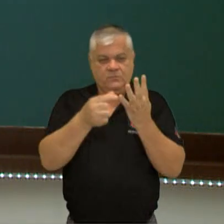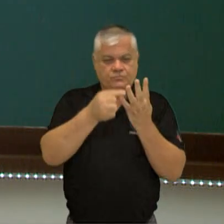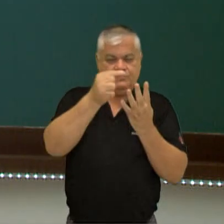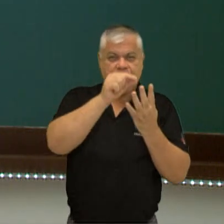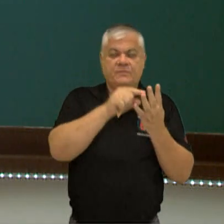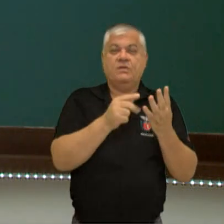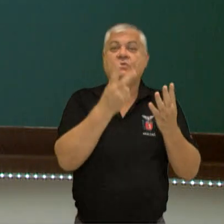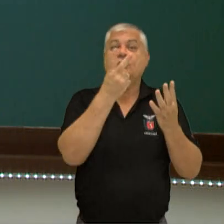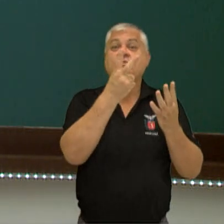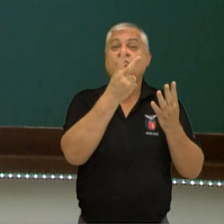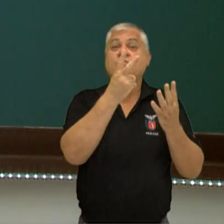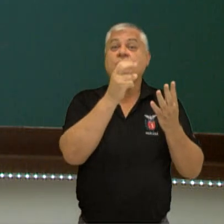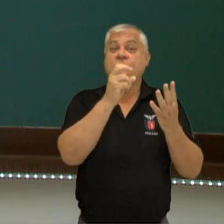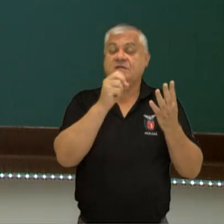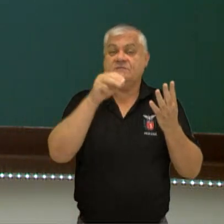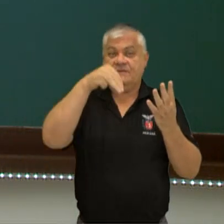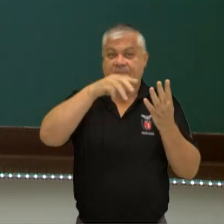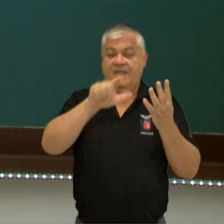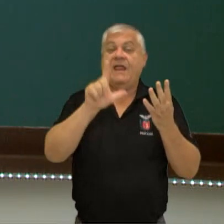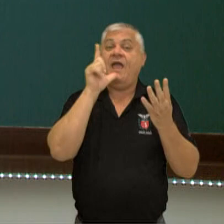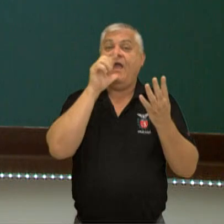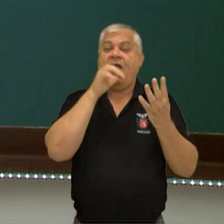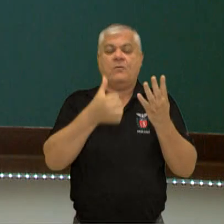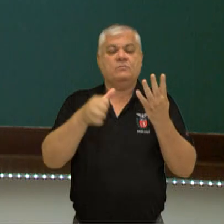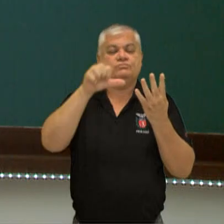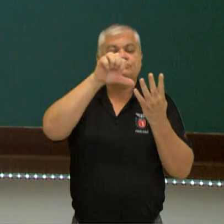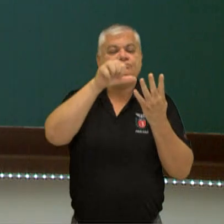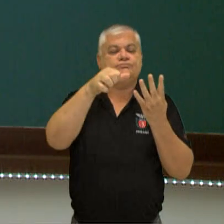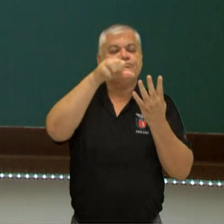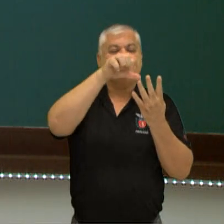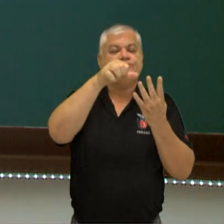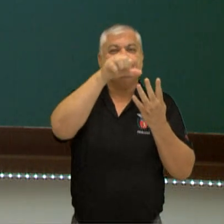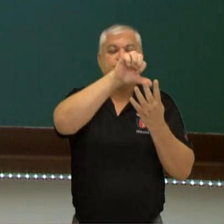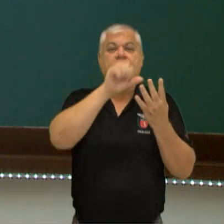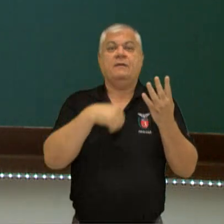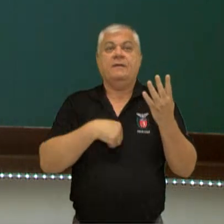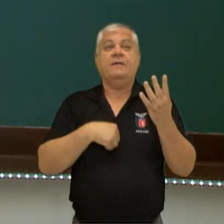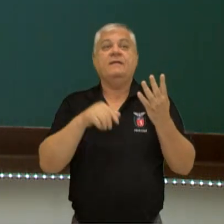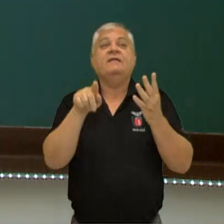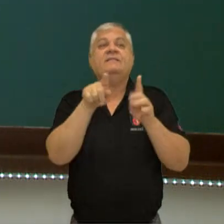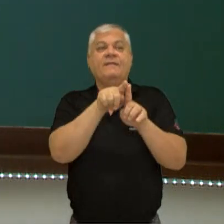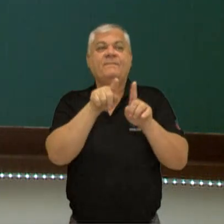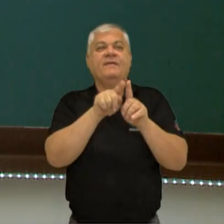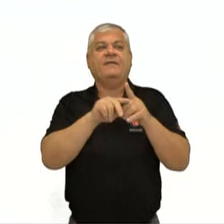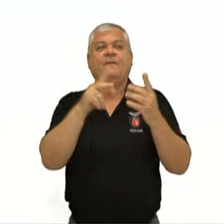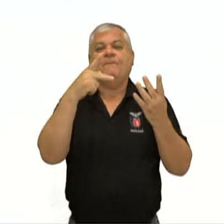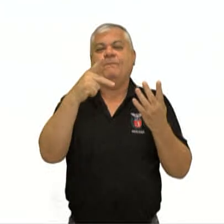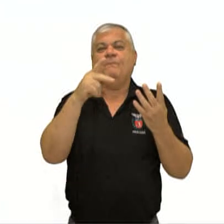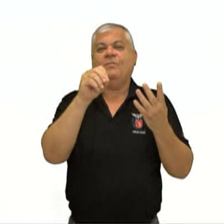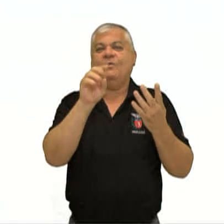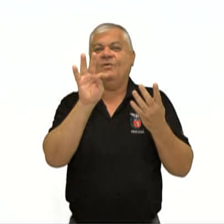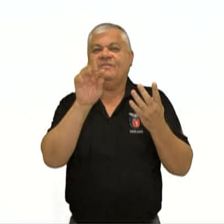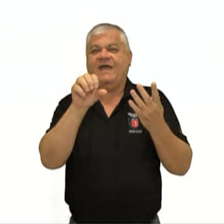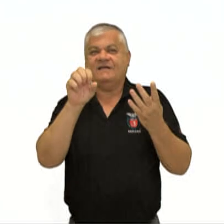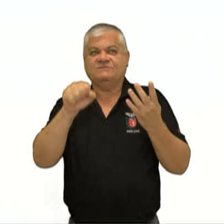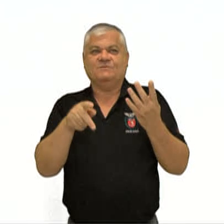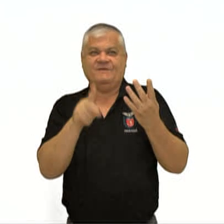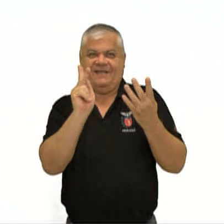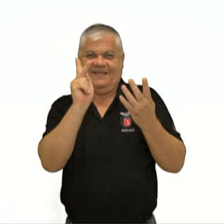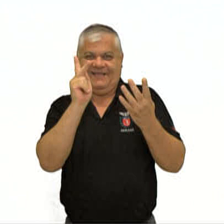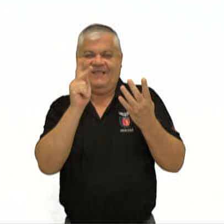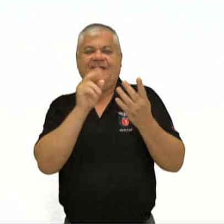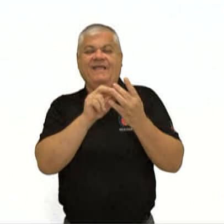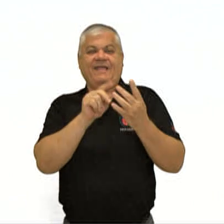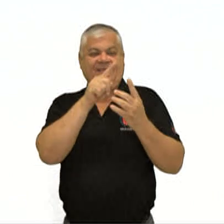água em cada um, colocam-se nesses tubos de cromato de potássio nas seguintes quantidades: tubo A 1 grama,